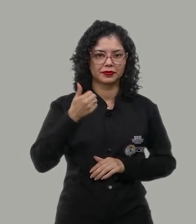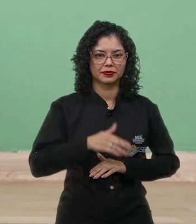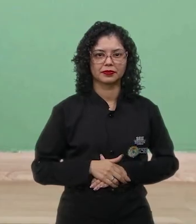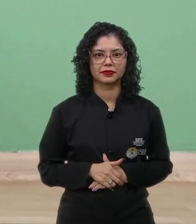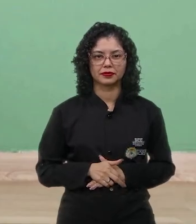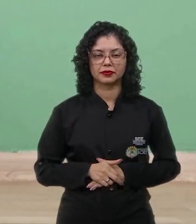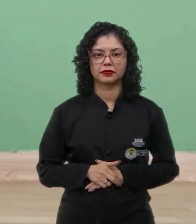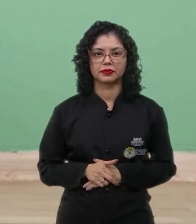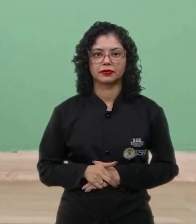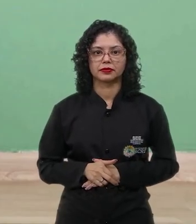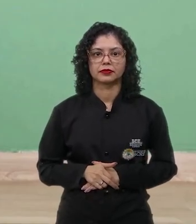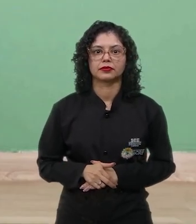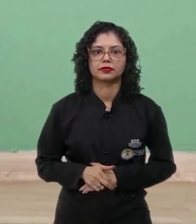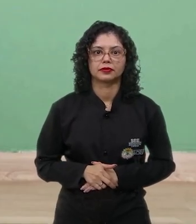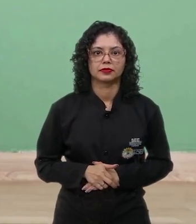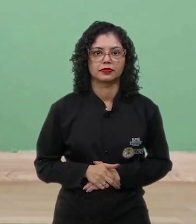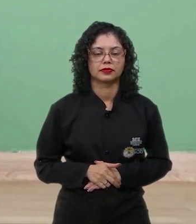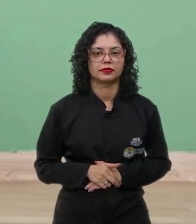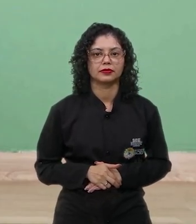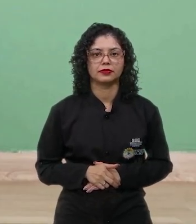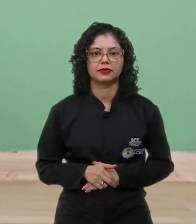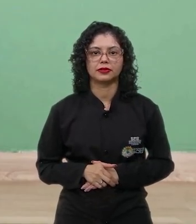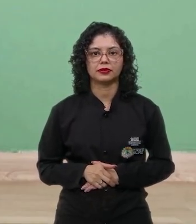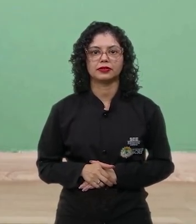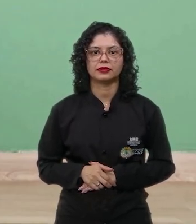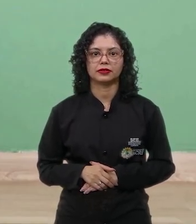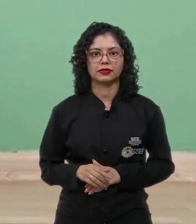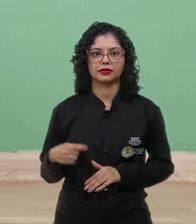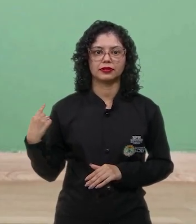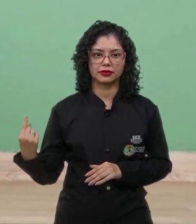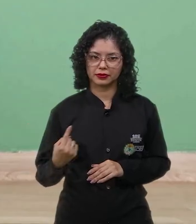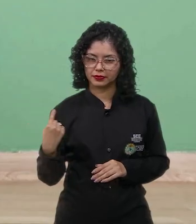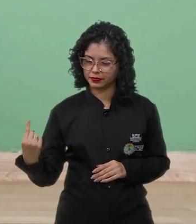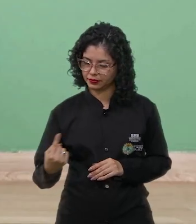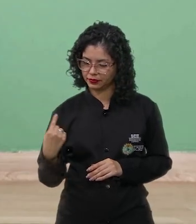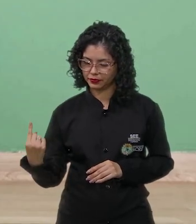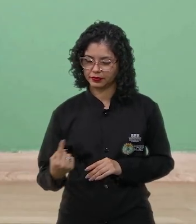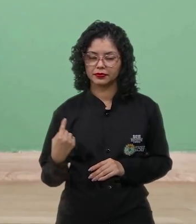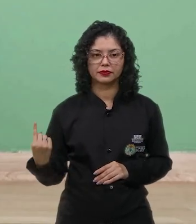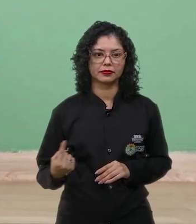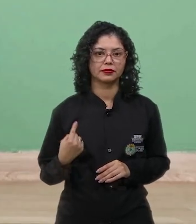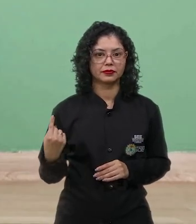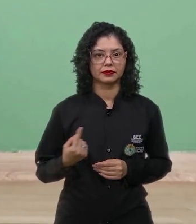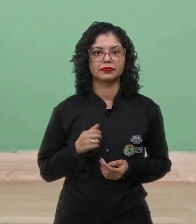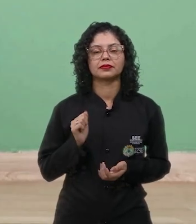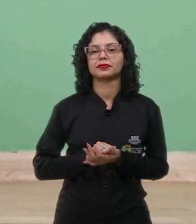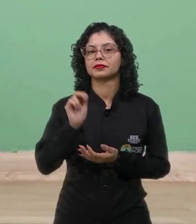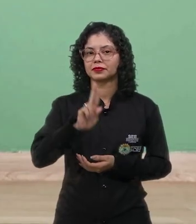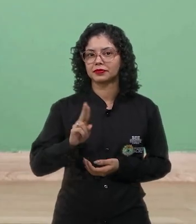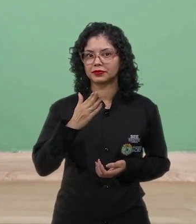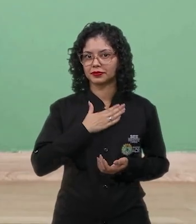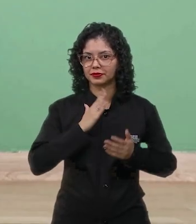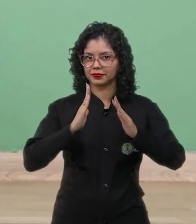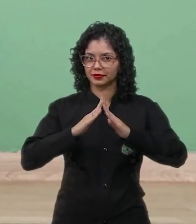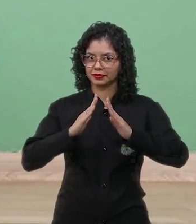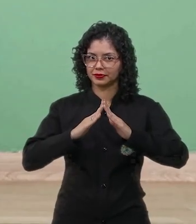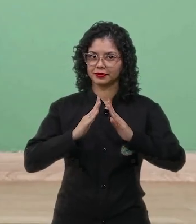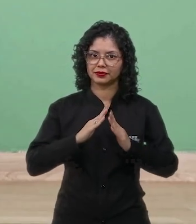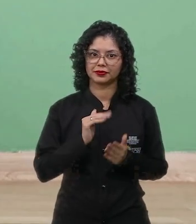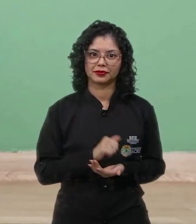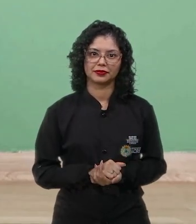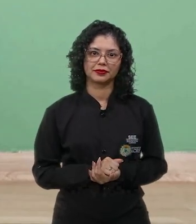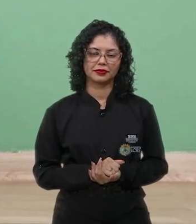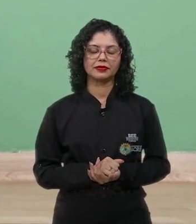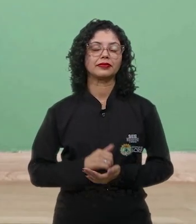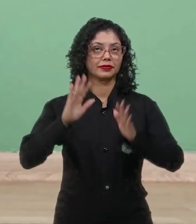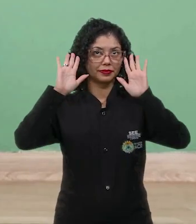melhorando. Vamos falar aqui da máquina de lavar roupa, gente. Daqui também é uma funcionária que eu uso muito lá na minha casa.